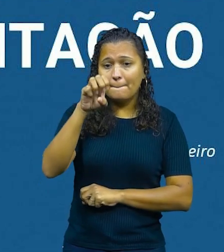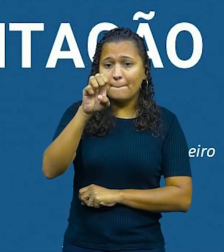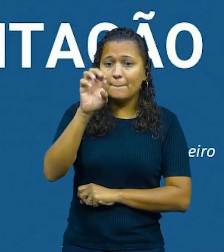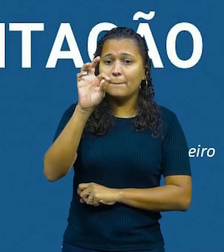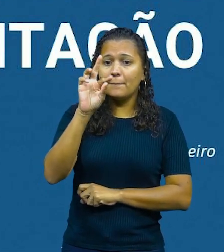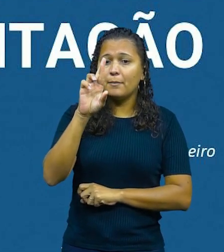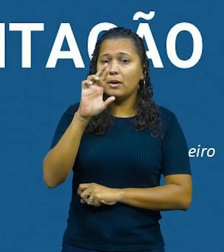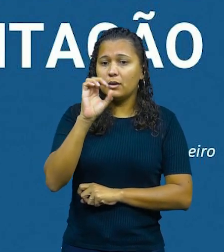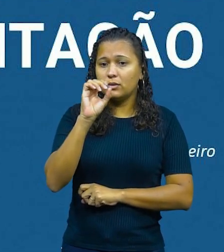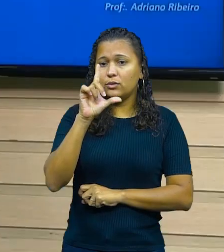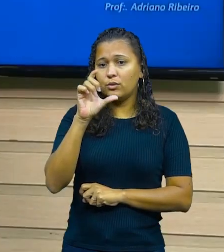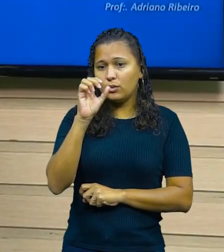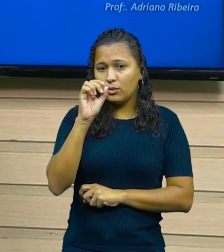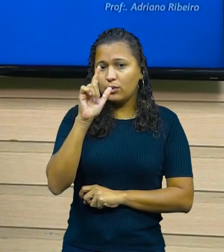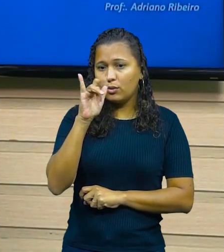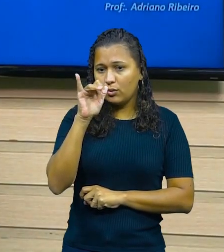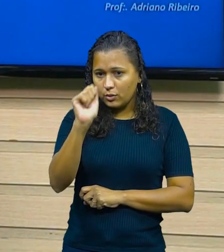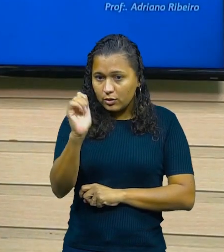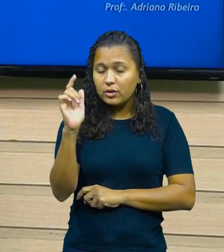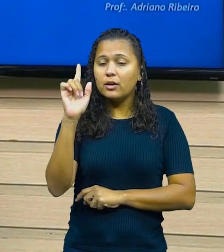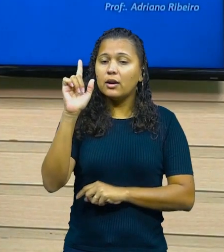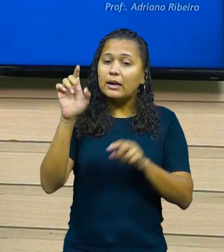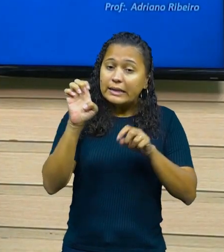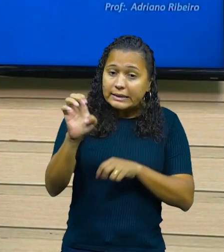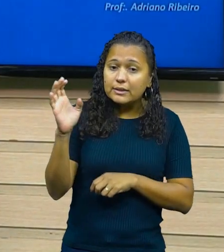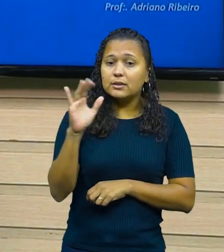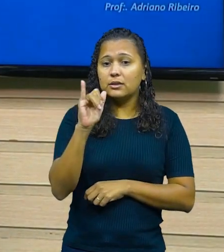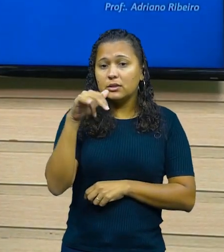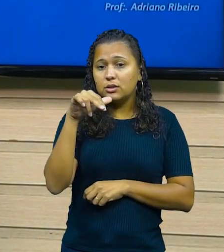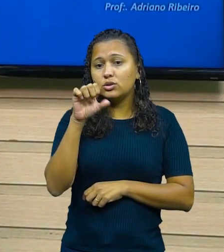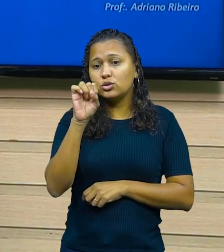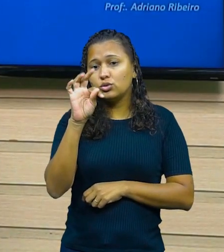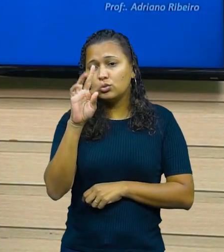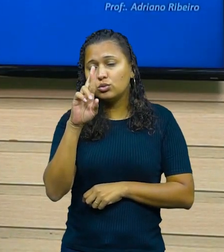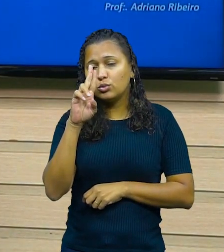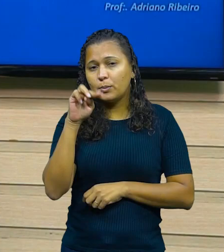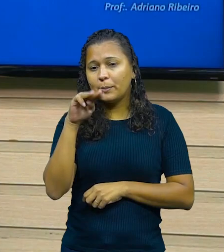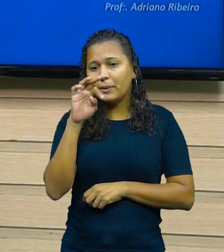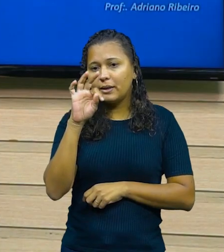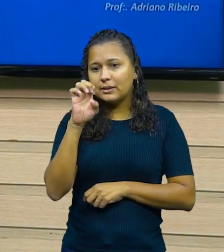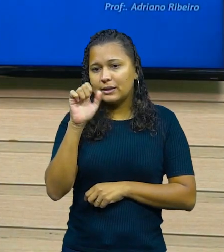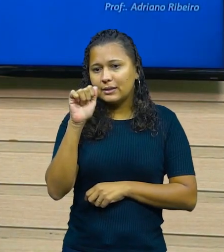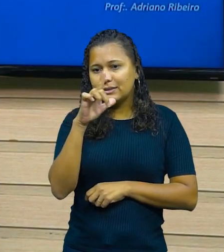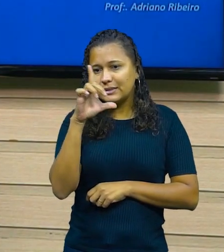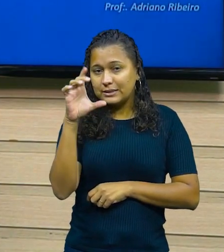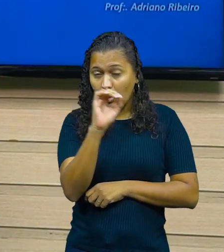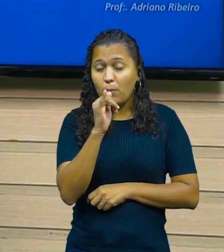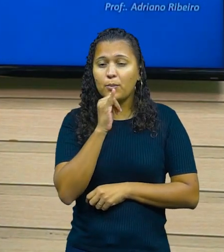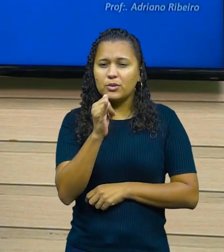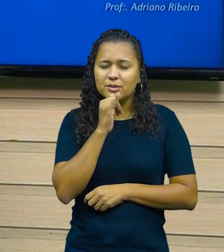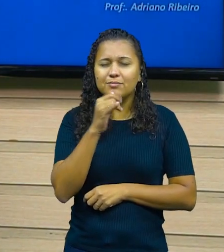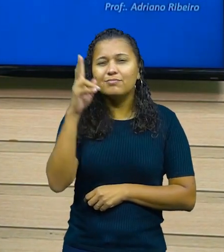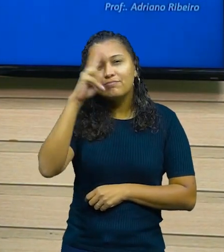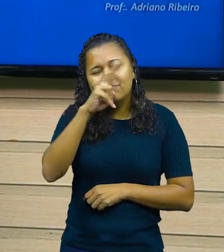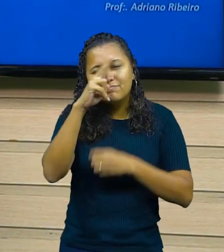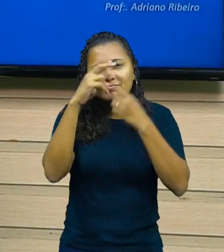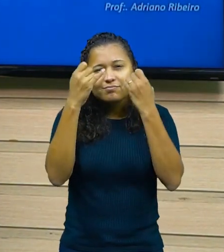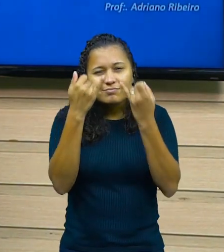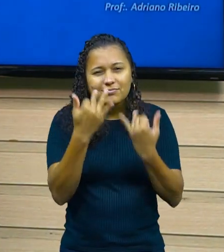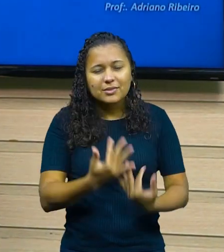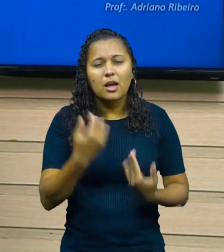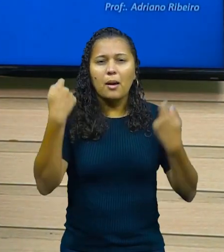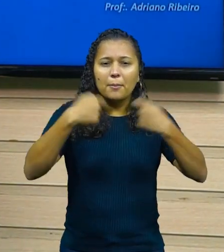Metrologia e Instrumentação. Ao longo da disciplina, nas aulas anteriores, conversamos um pouco sobre o princípio da metrologia,